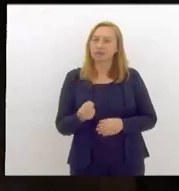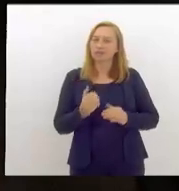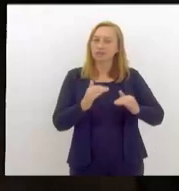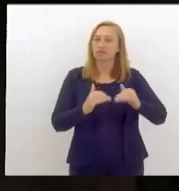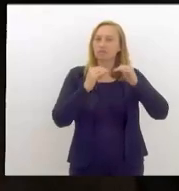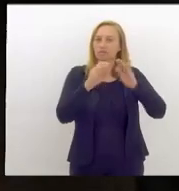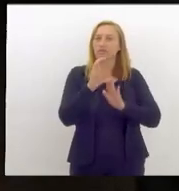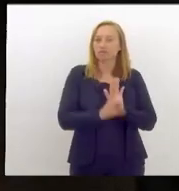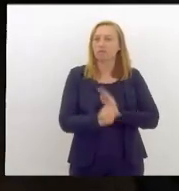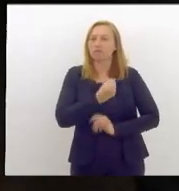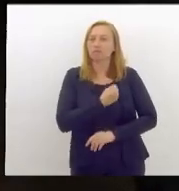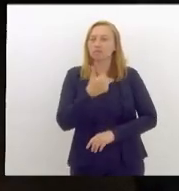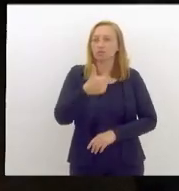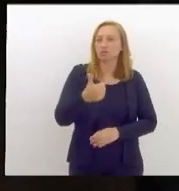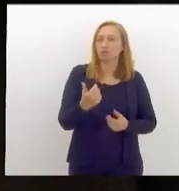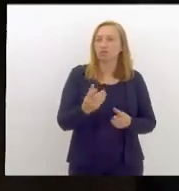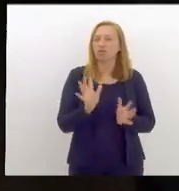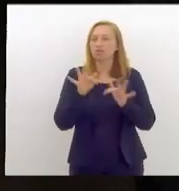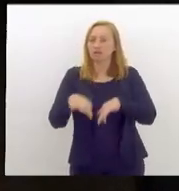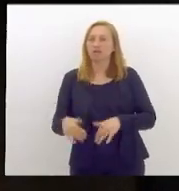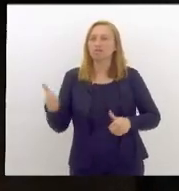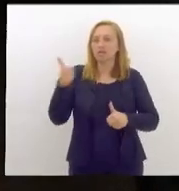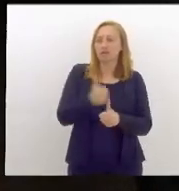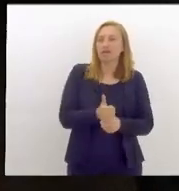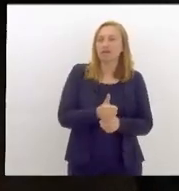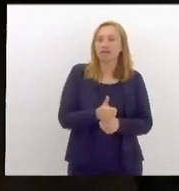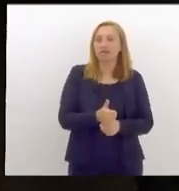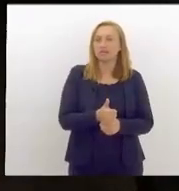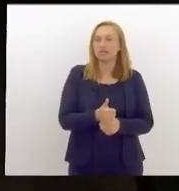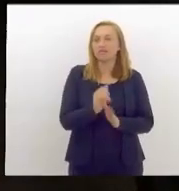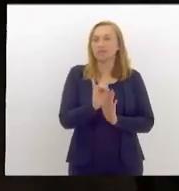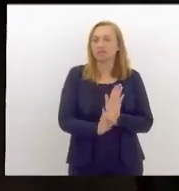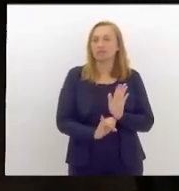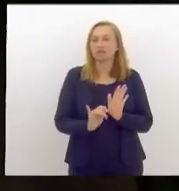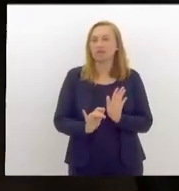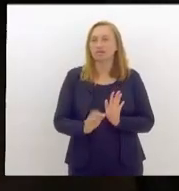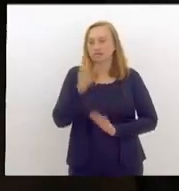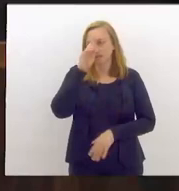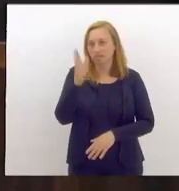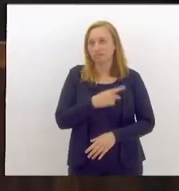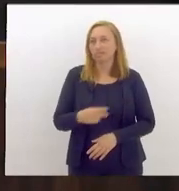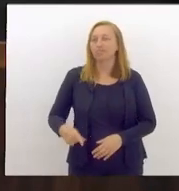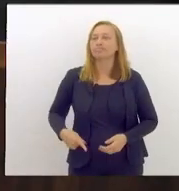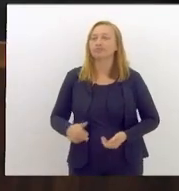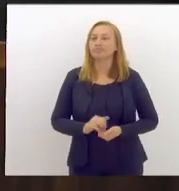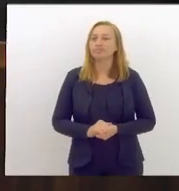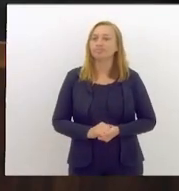a emenda número 1 concluindo por substitutivo pedindo forma final de redação seu presente